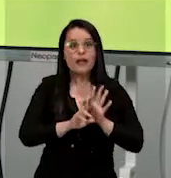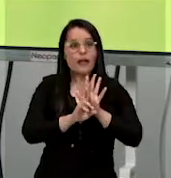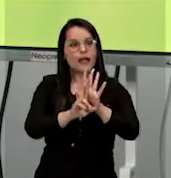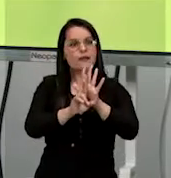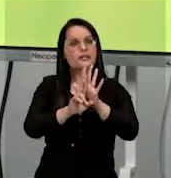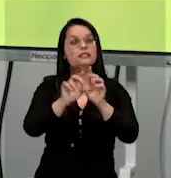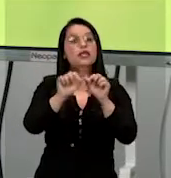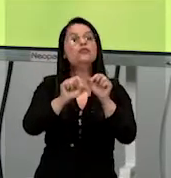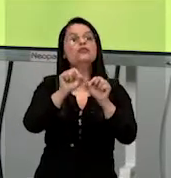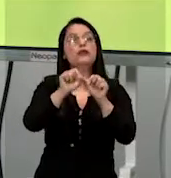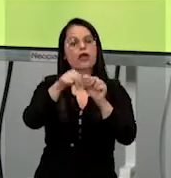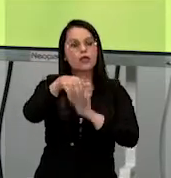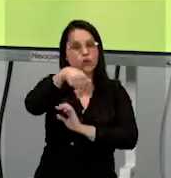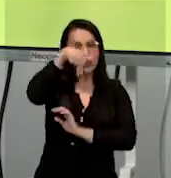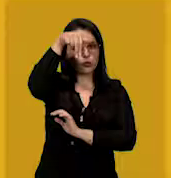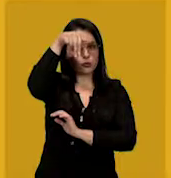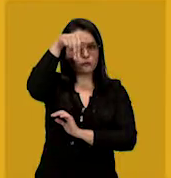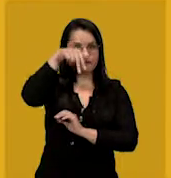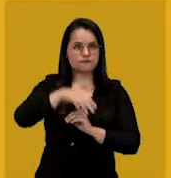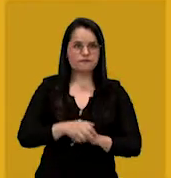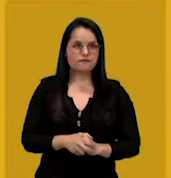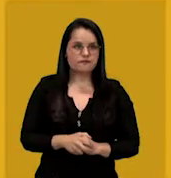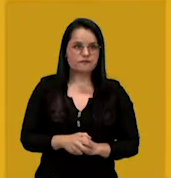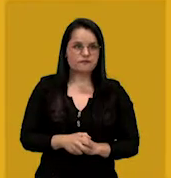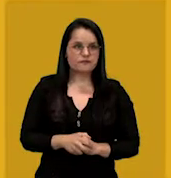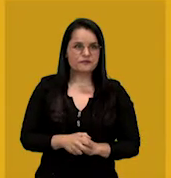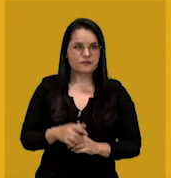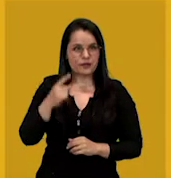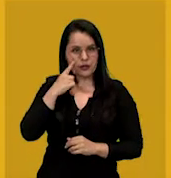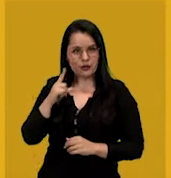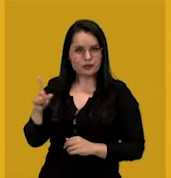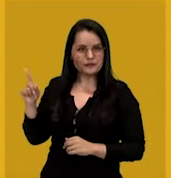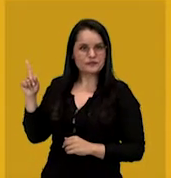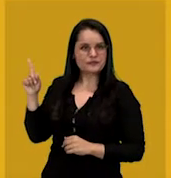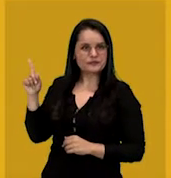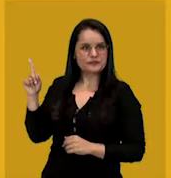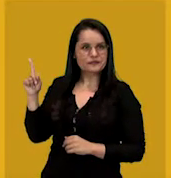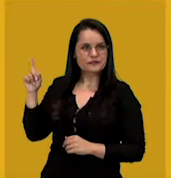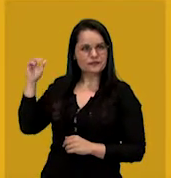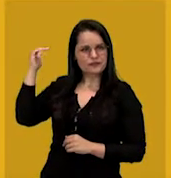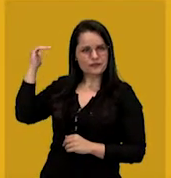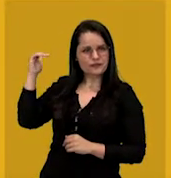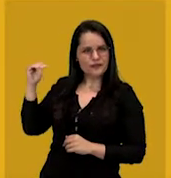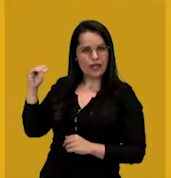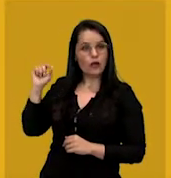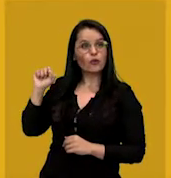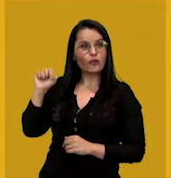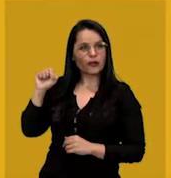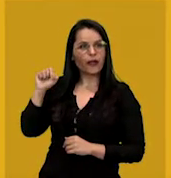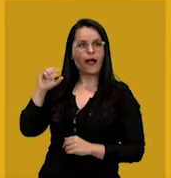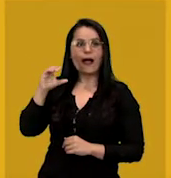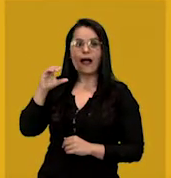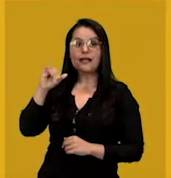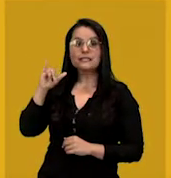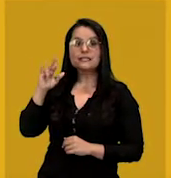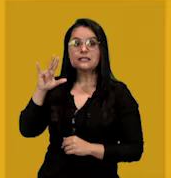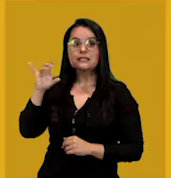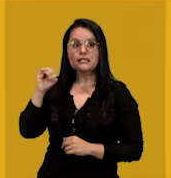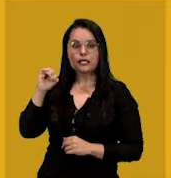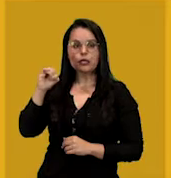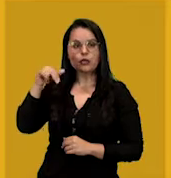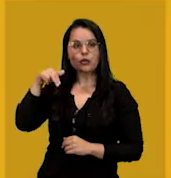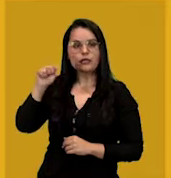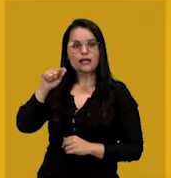região norte. Vamos ver? Bom, na região norte nós temos também o Círio de Nazaré, que é uma festa